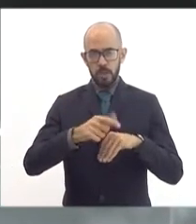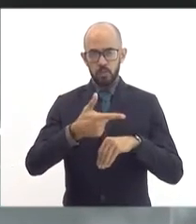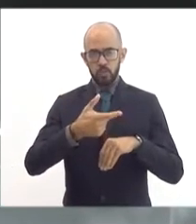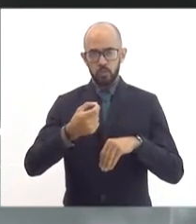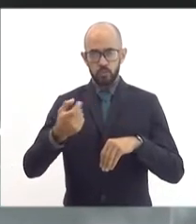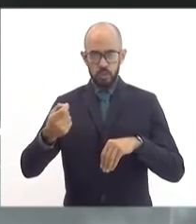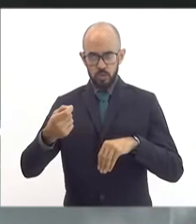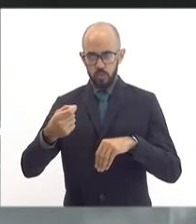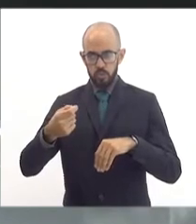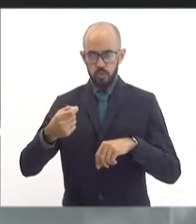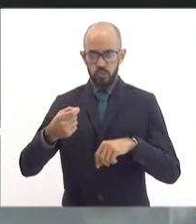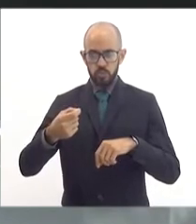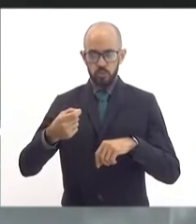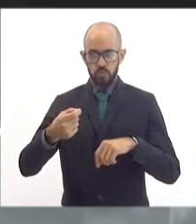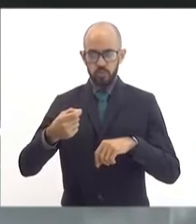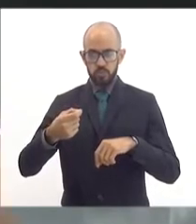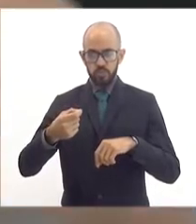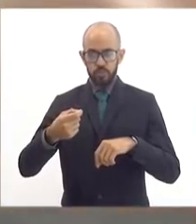ele